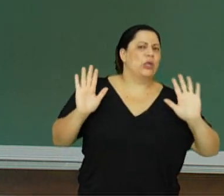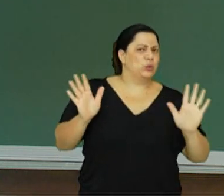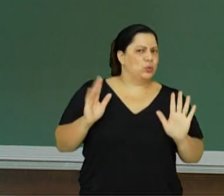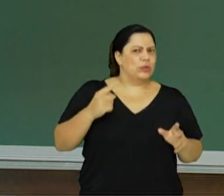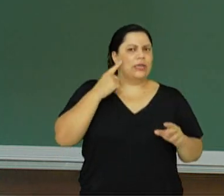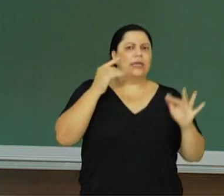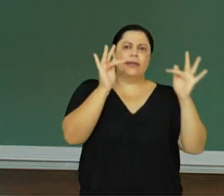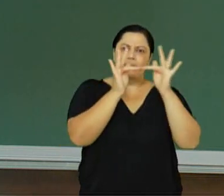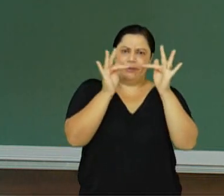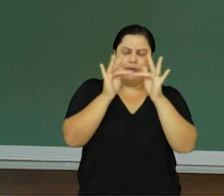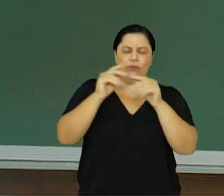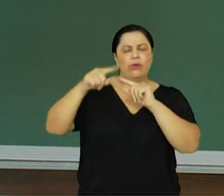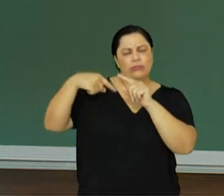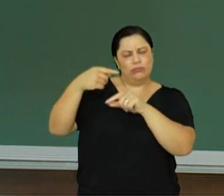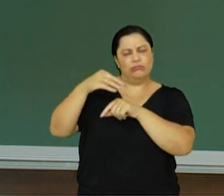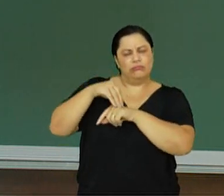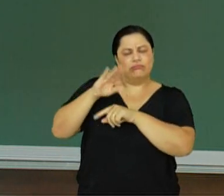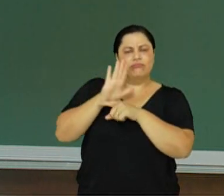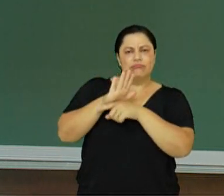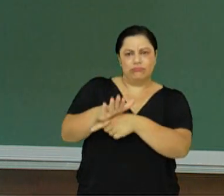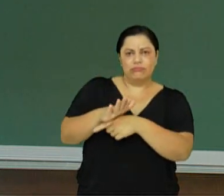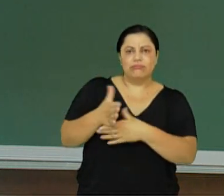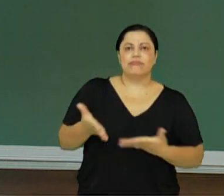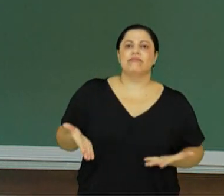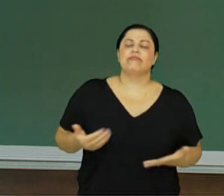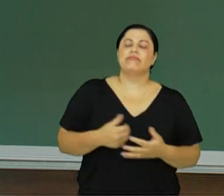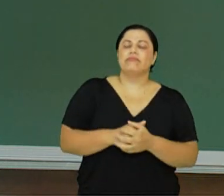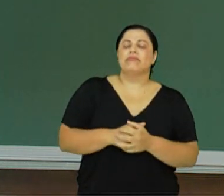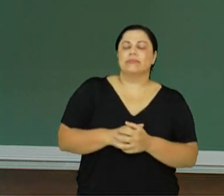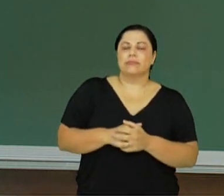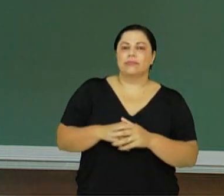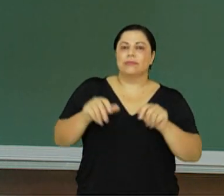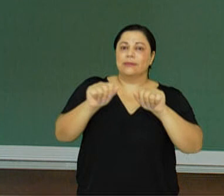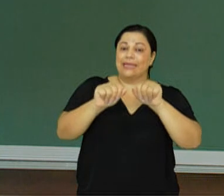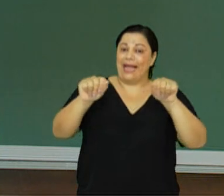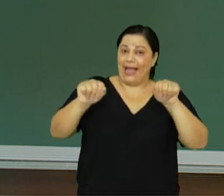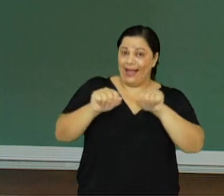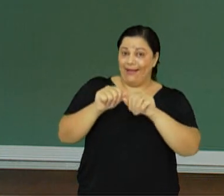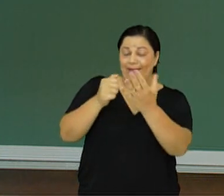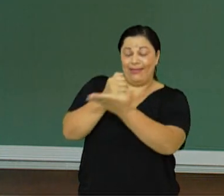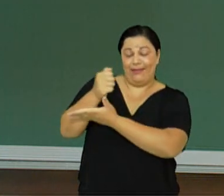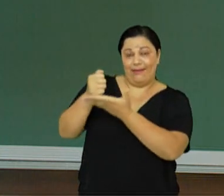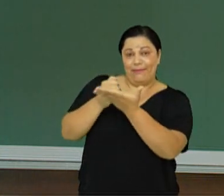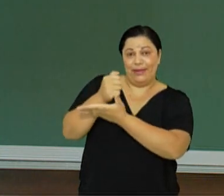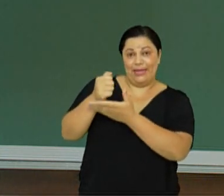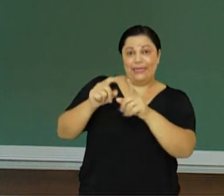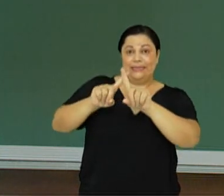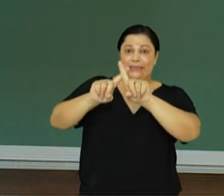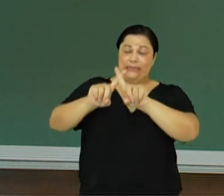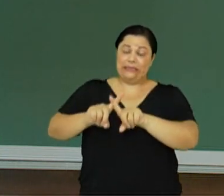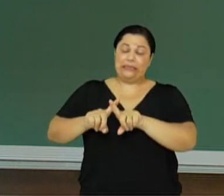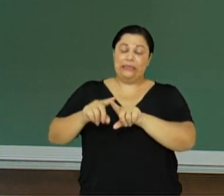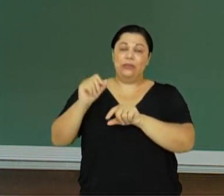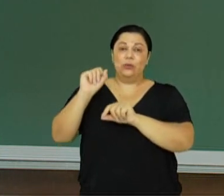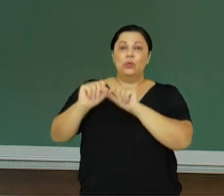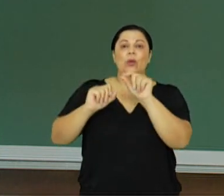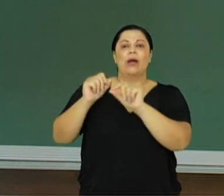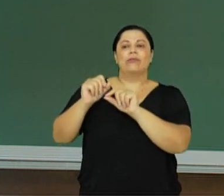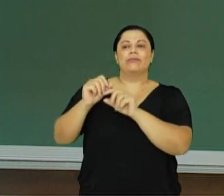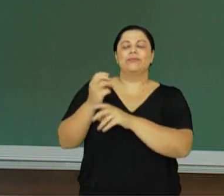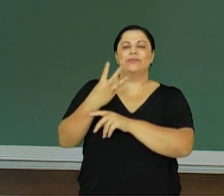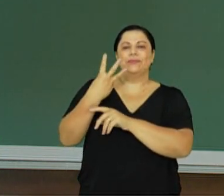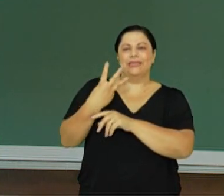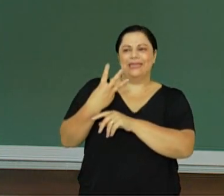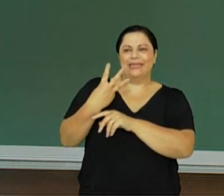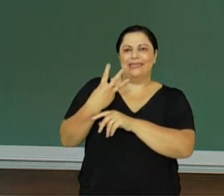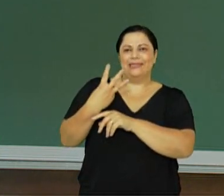da fórmula, que eu vou ajudar agora, é a área da base igual a 3L ao quadrado raiz de 3 sobre